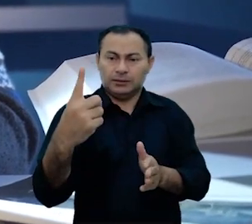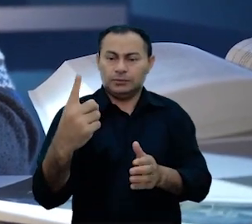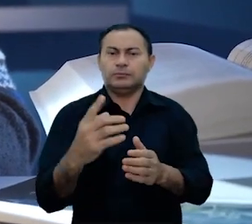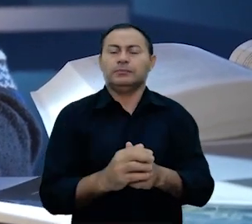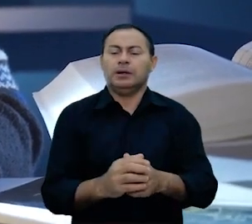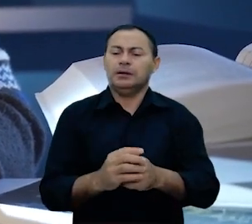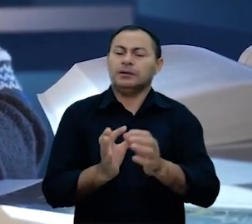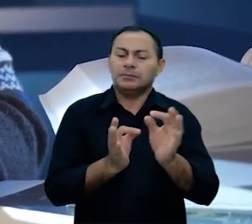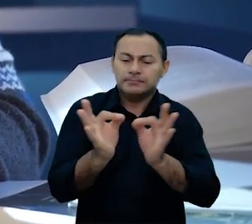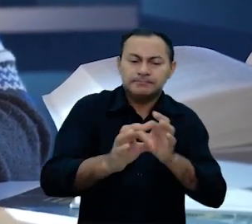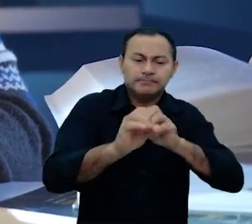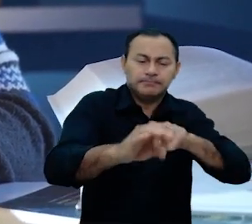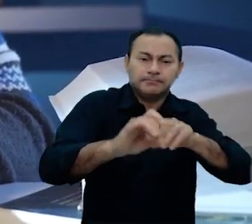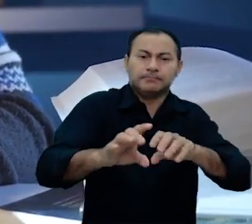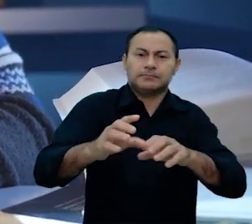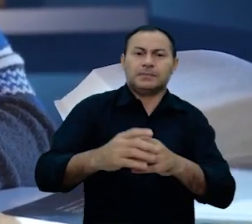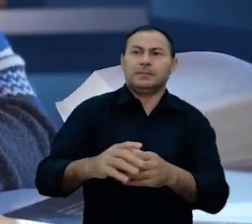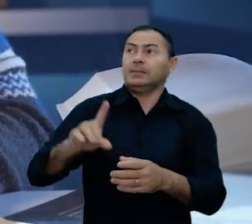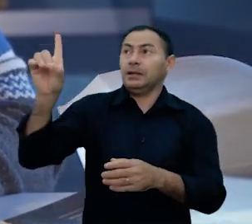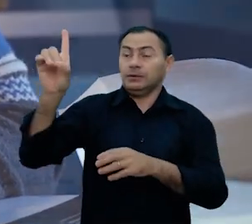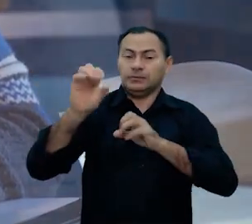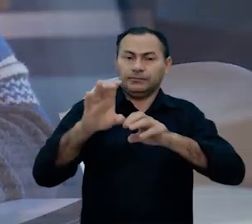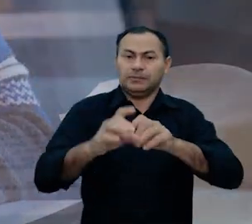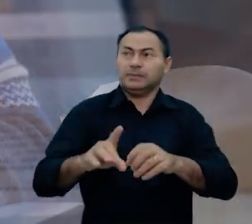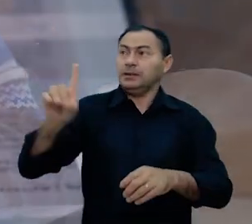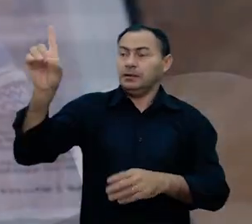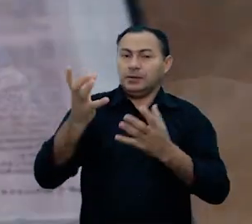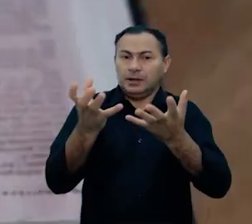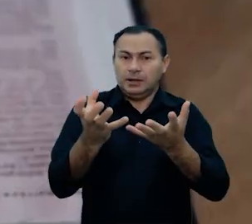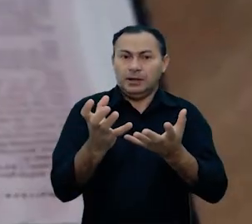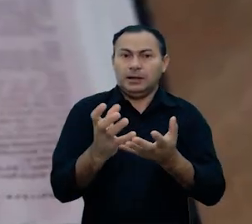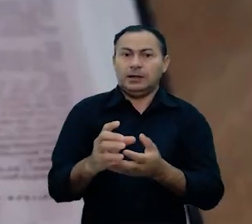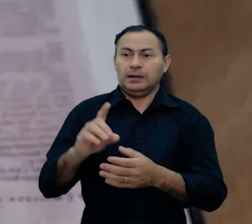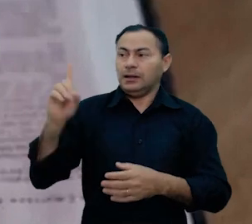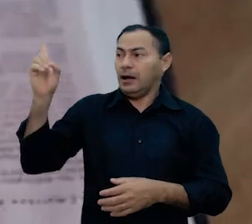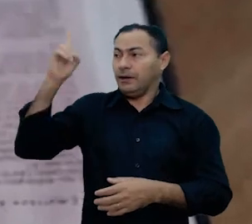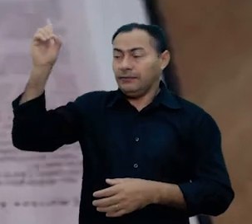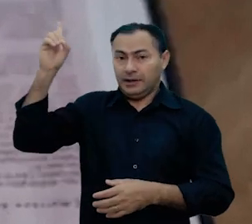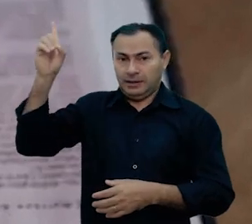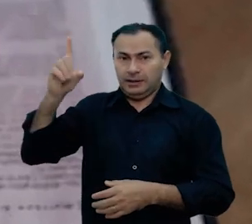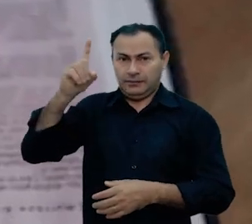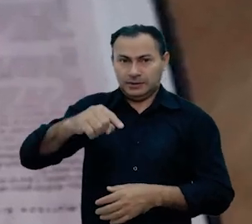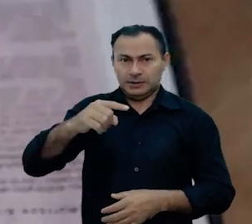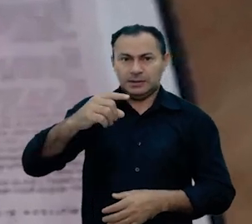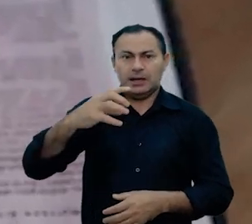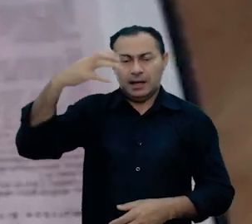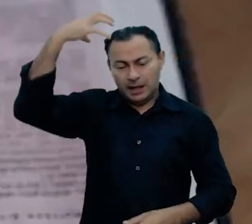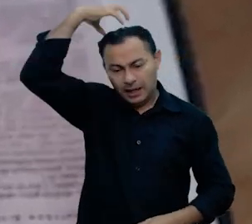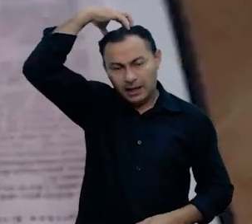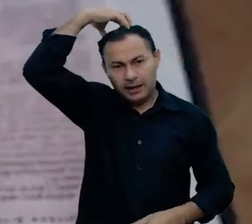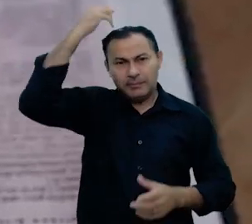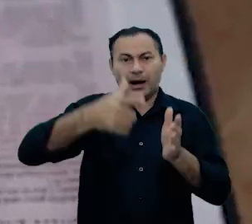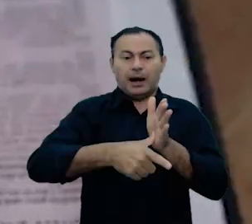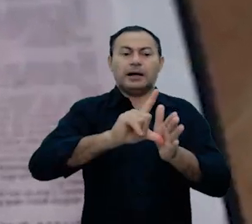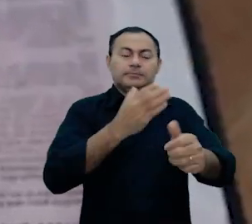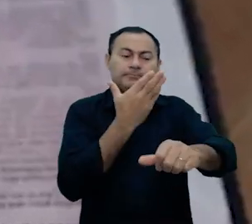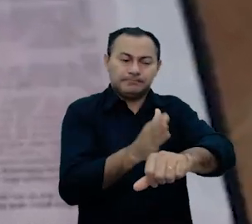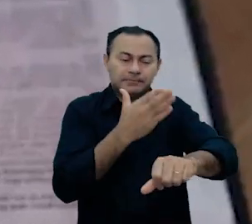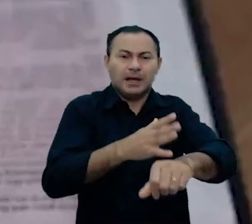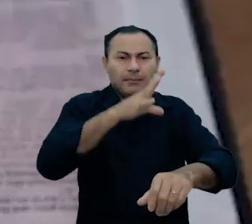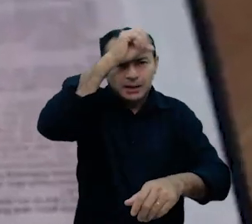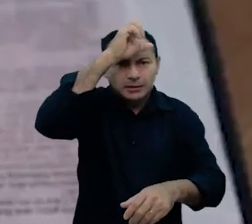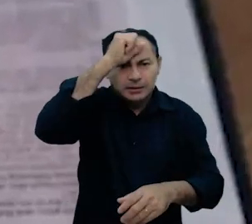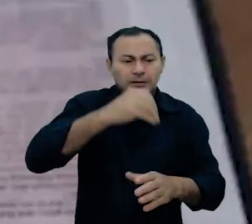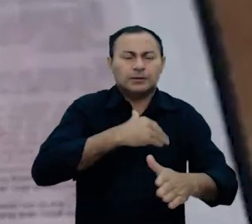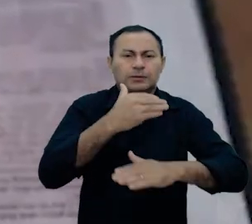treinamento preparado por Deus. Deus queria que Davi fosse rei, mas para isso Davi teria que passar por um treinamento. Por isso ele passou por